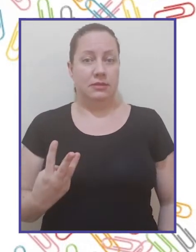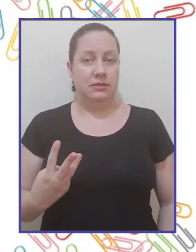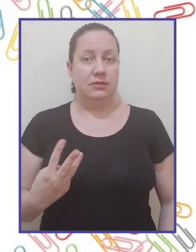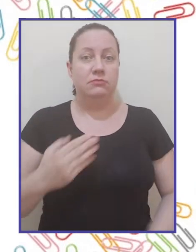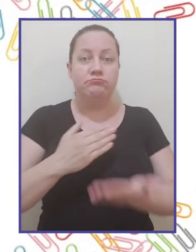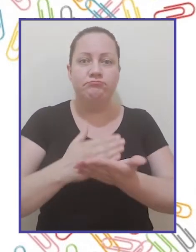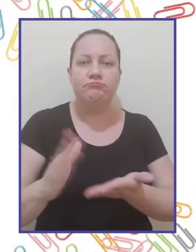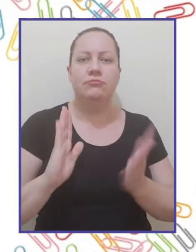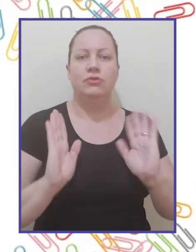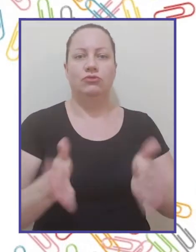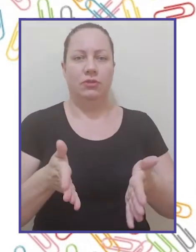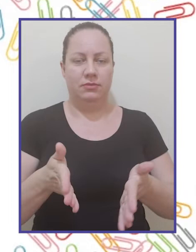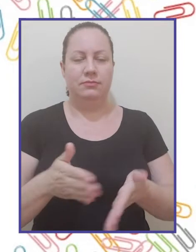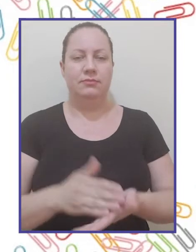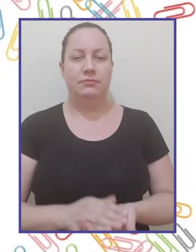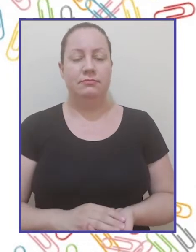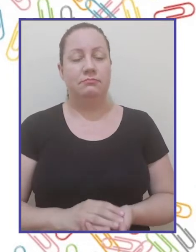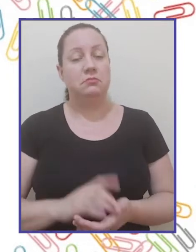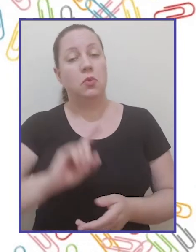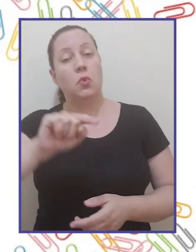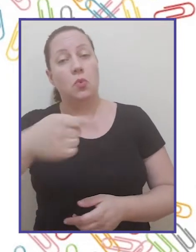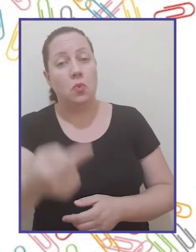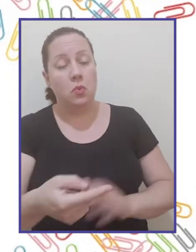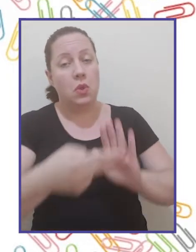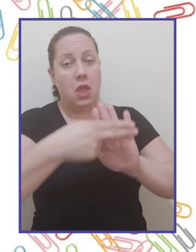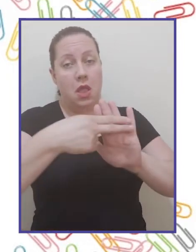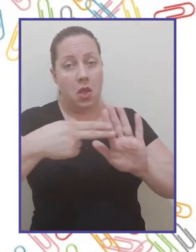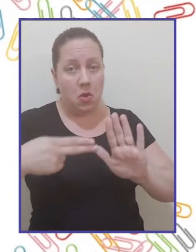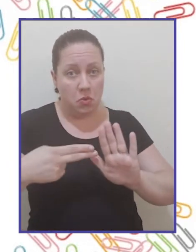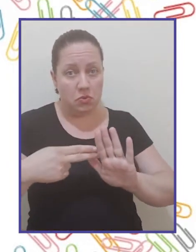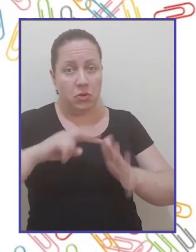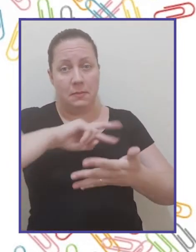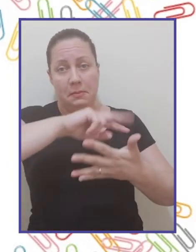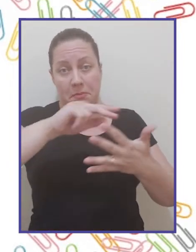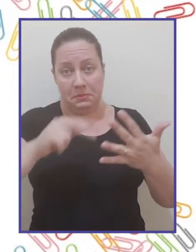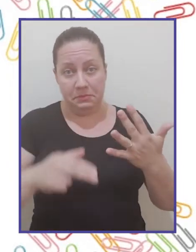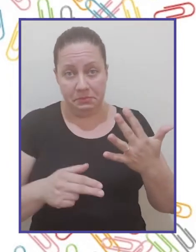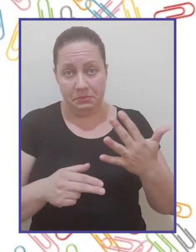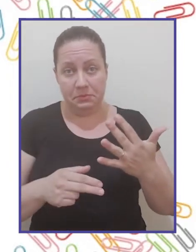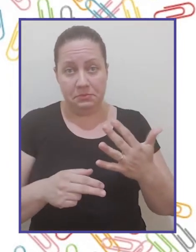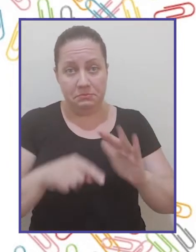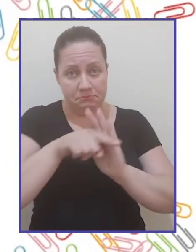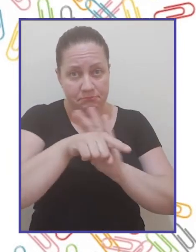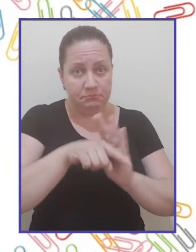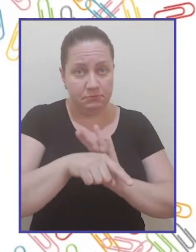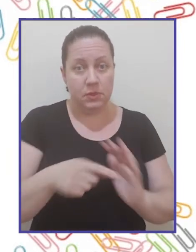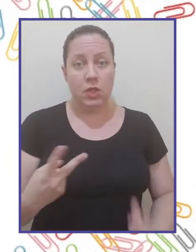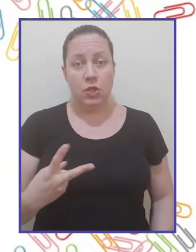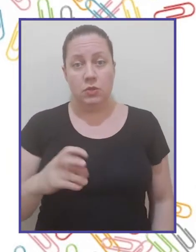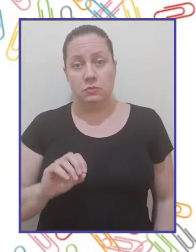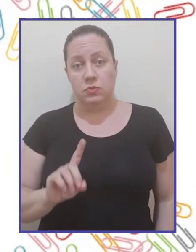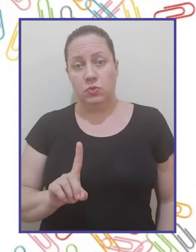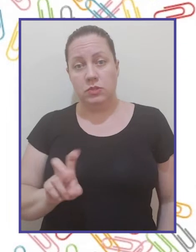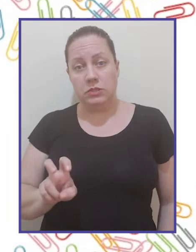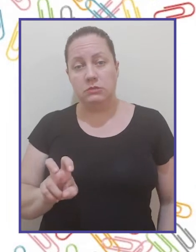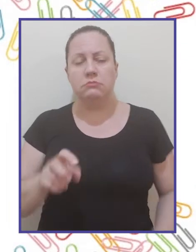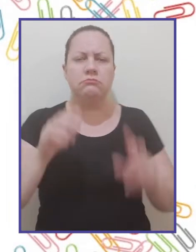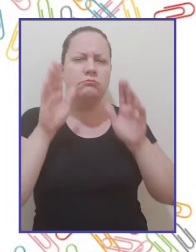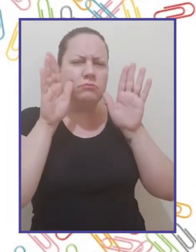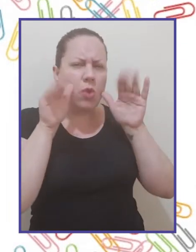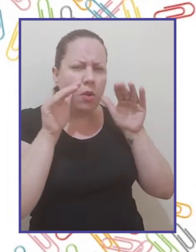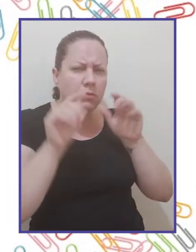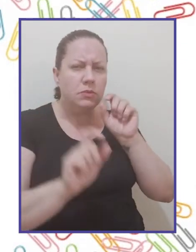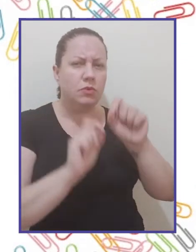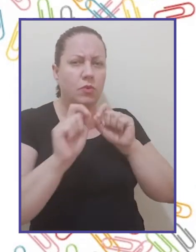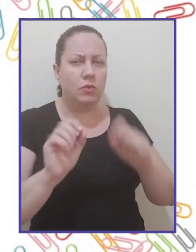anos de idade. Outros autores, como Dantino, Brunoni e Schwartzman, 2015,